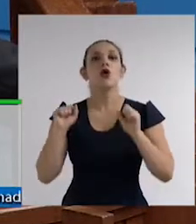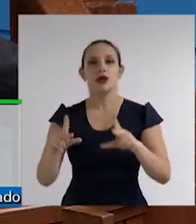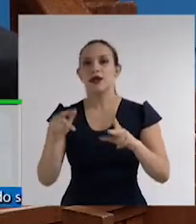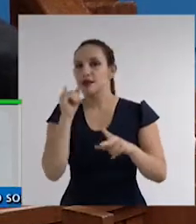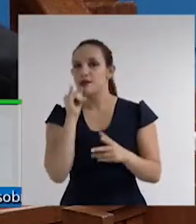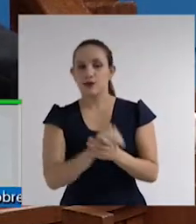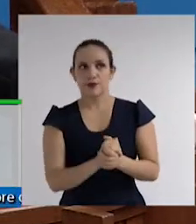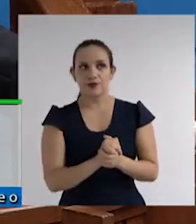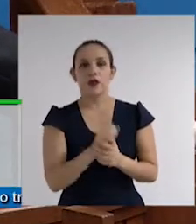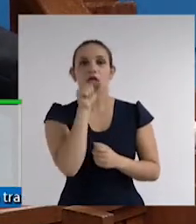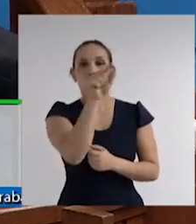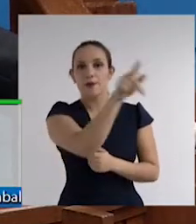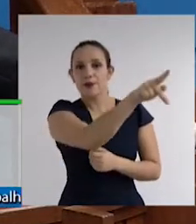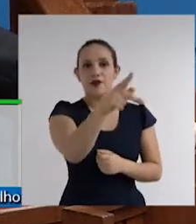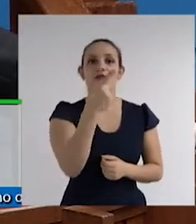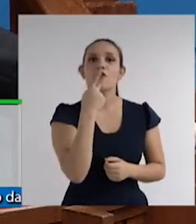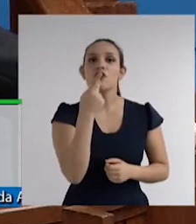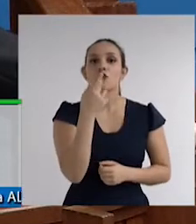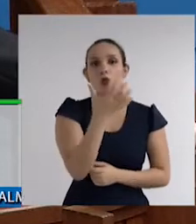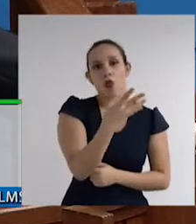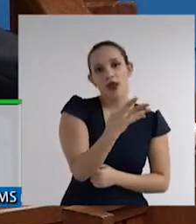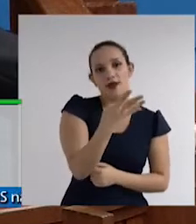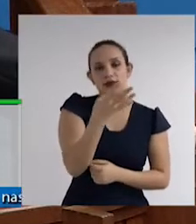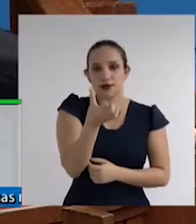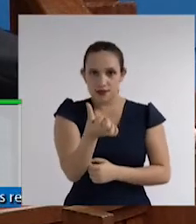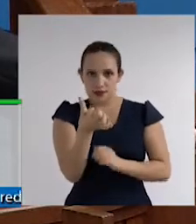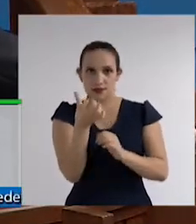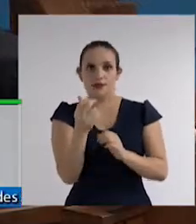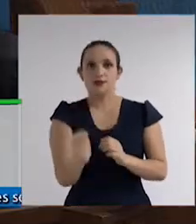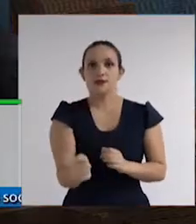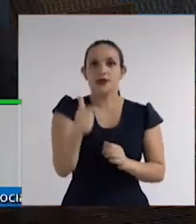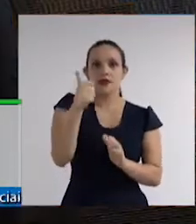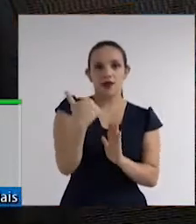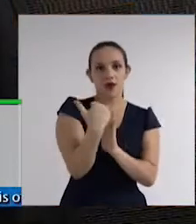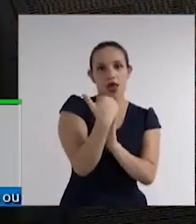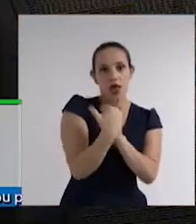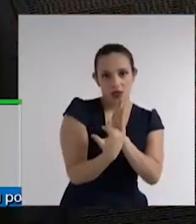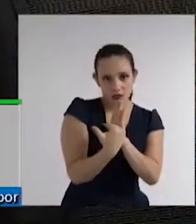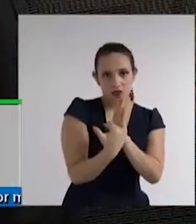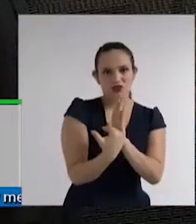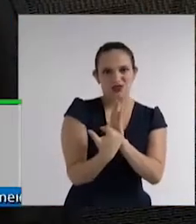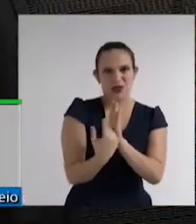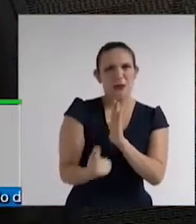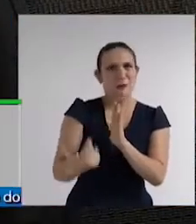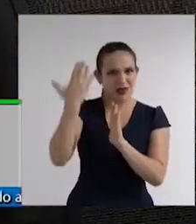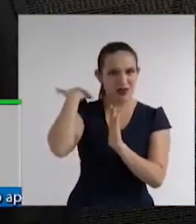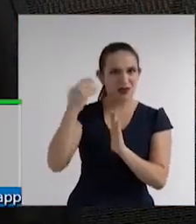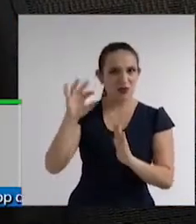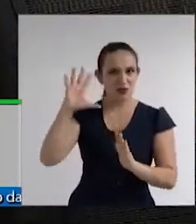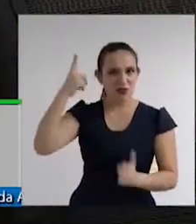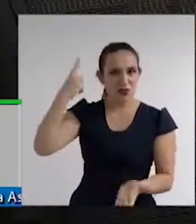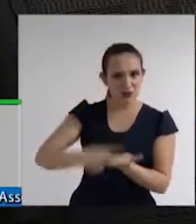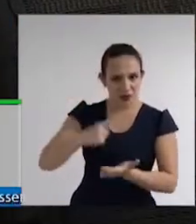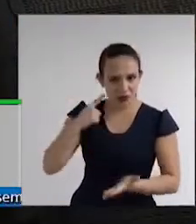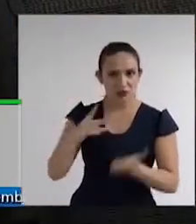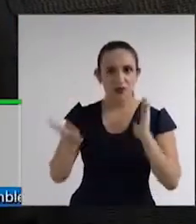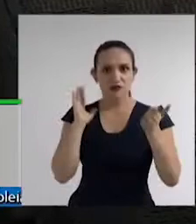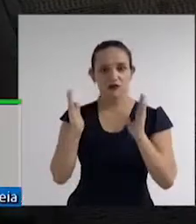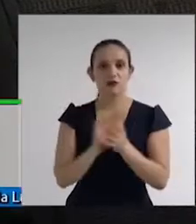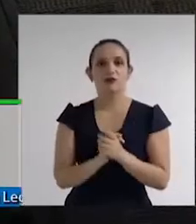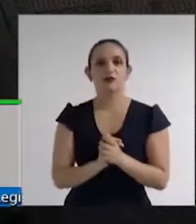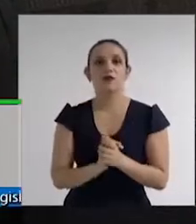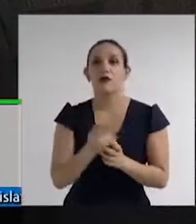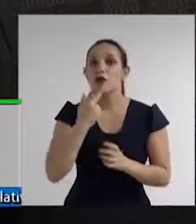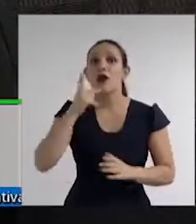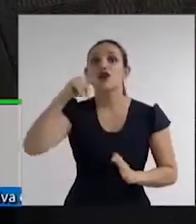foi baixado pelo presidente Temer na primeira negociação com os caminhoneiros, foi dado para